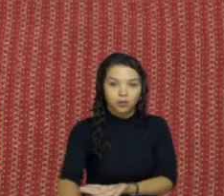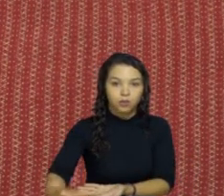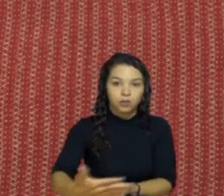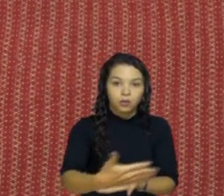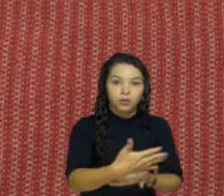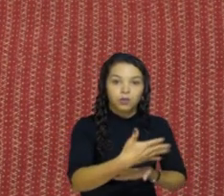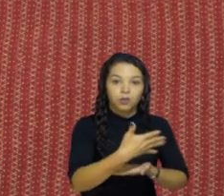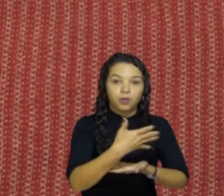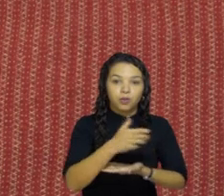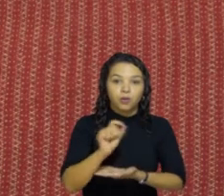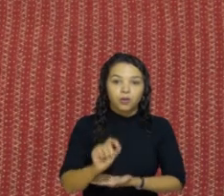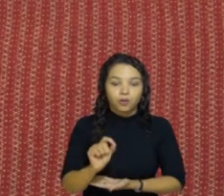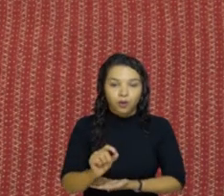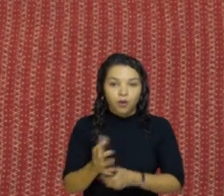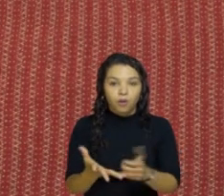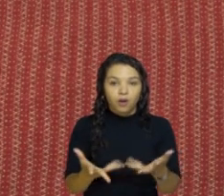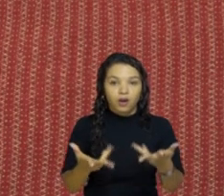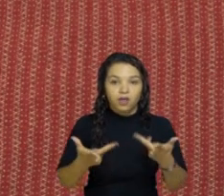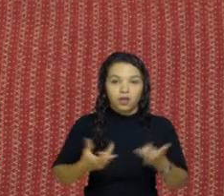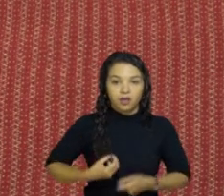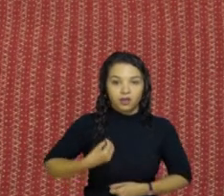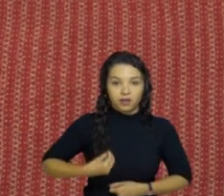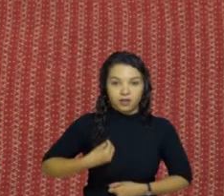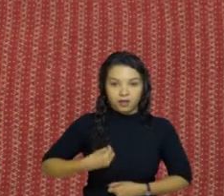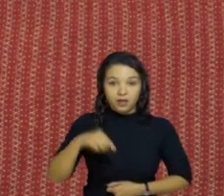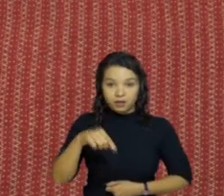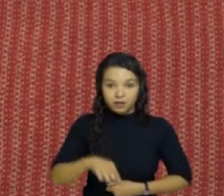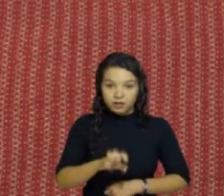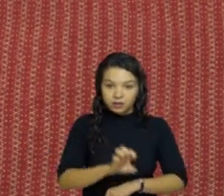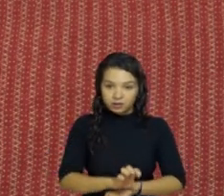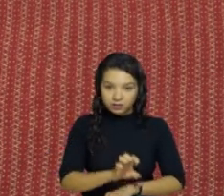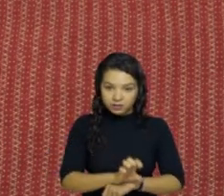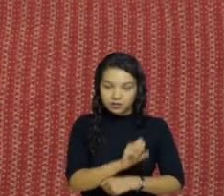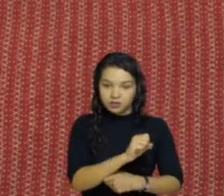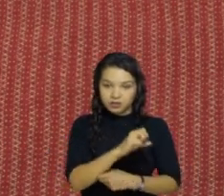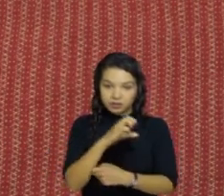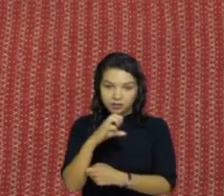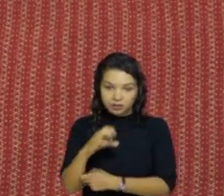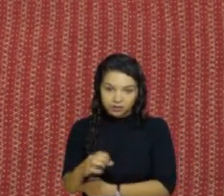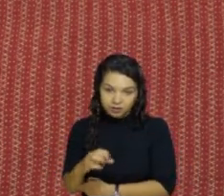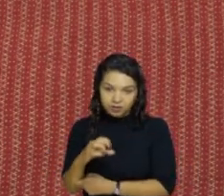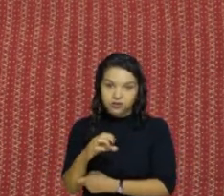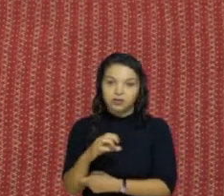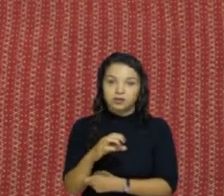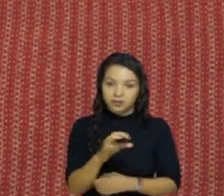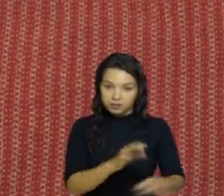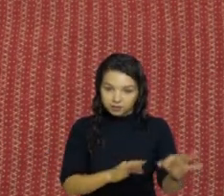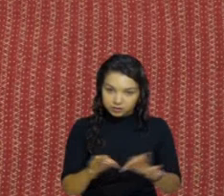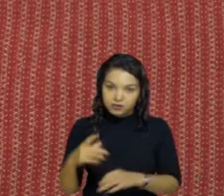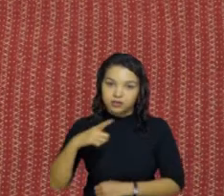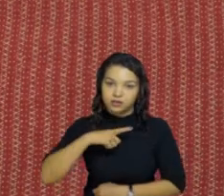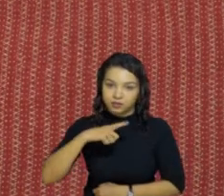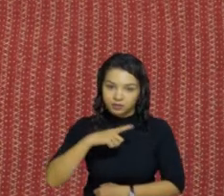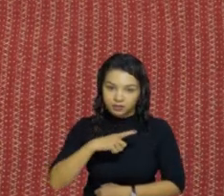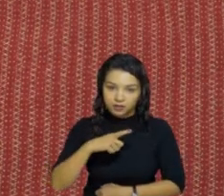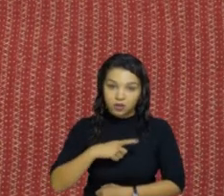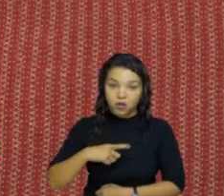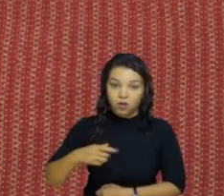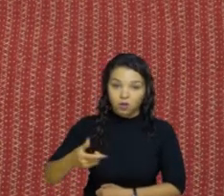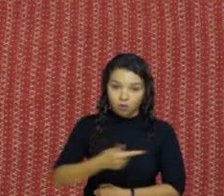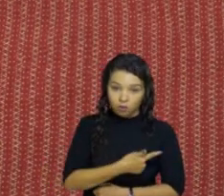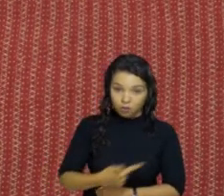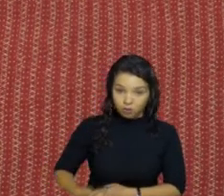fazendo isso ao longo do tempo. É evidente que um novo governo implementa ações